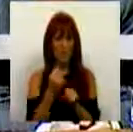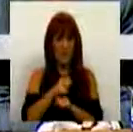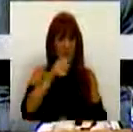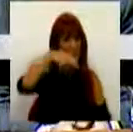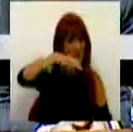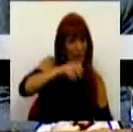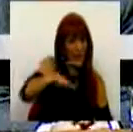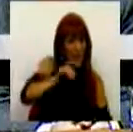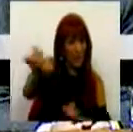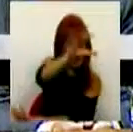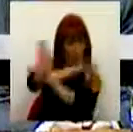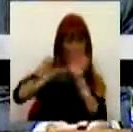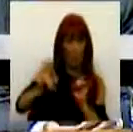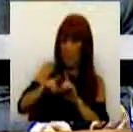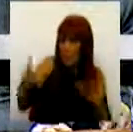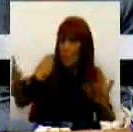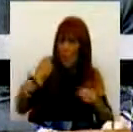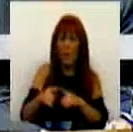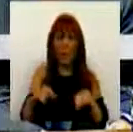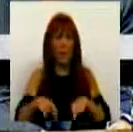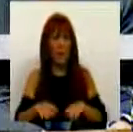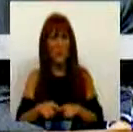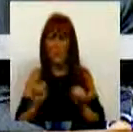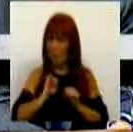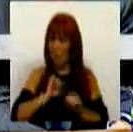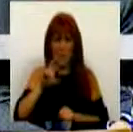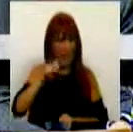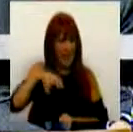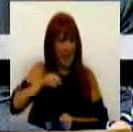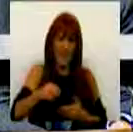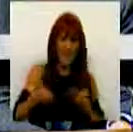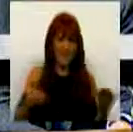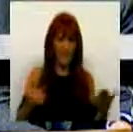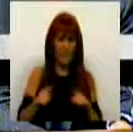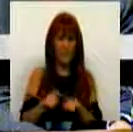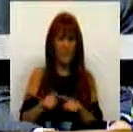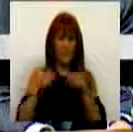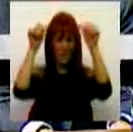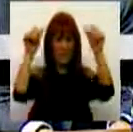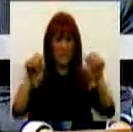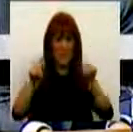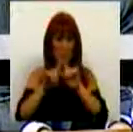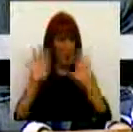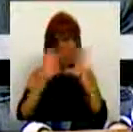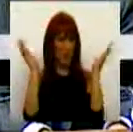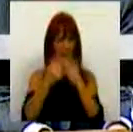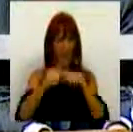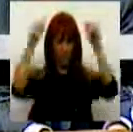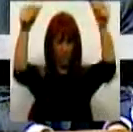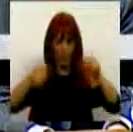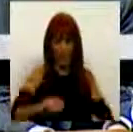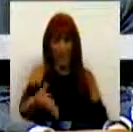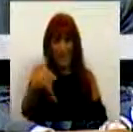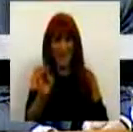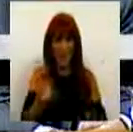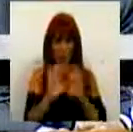de Saúde no âmbito europeu e em que ficamos, e em que o nosso Serviço Nacional de Saúde ficou, em termos gerais, em 14º,